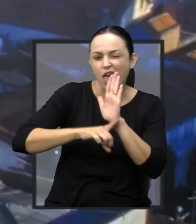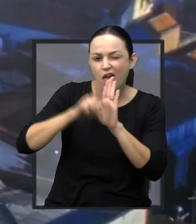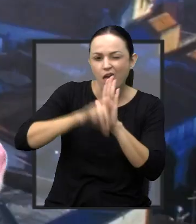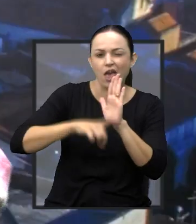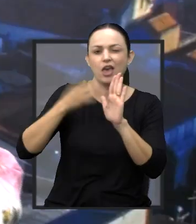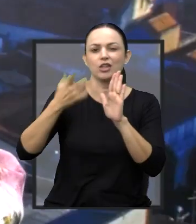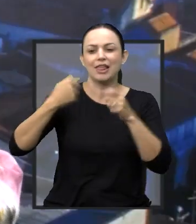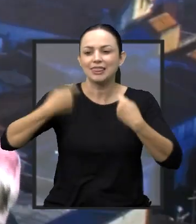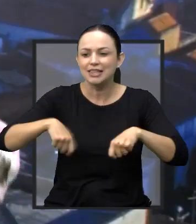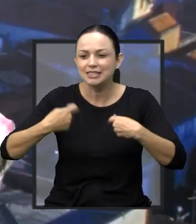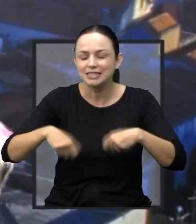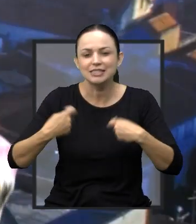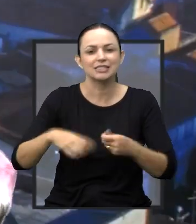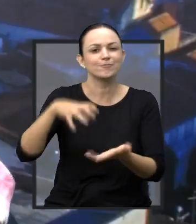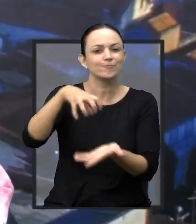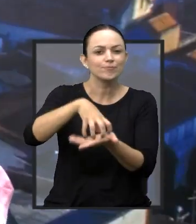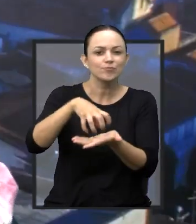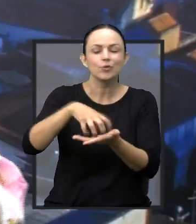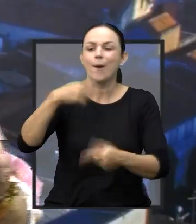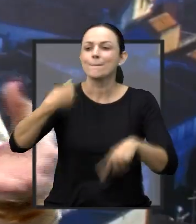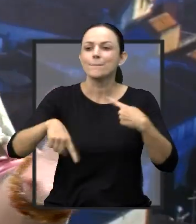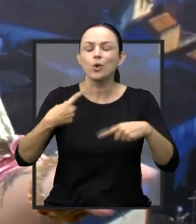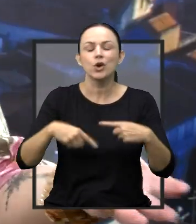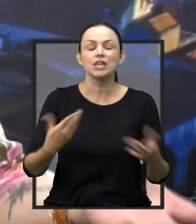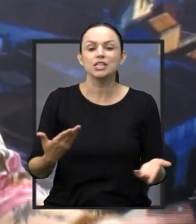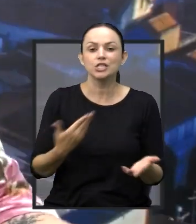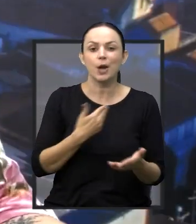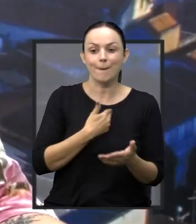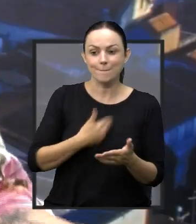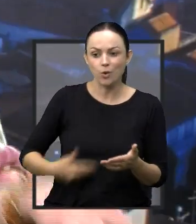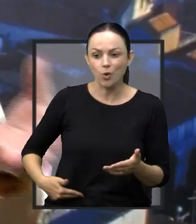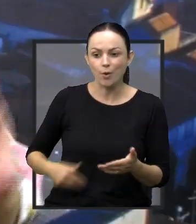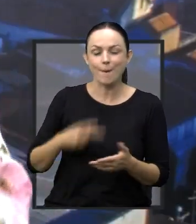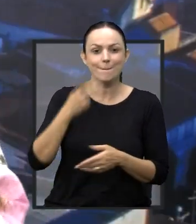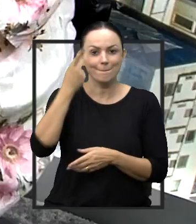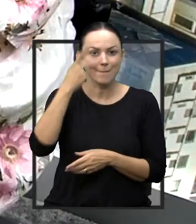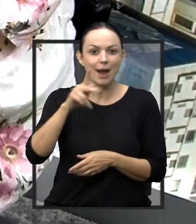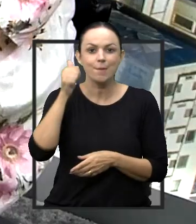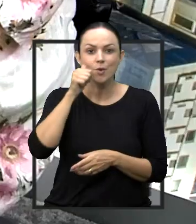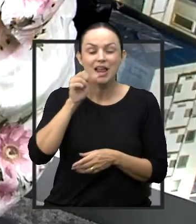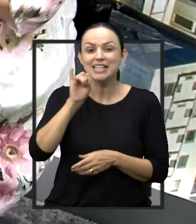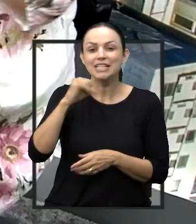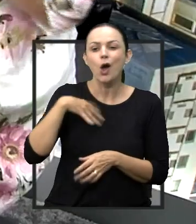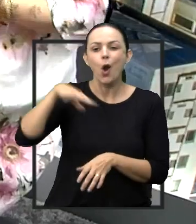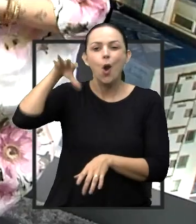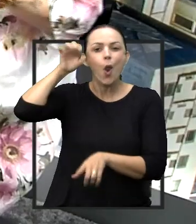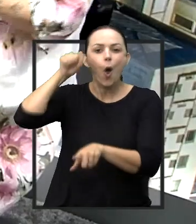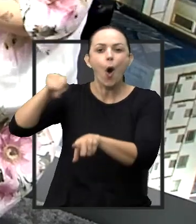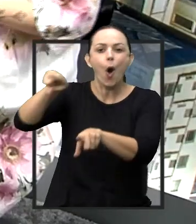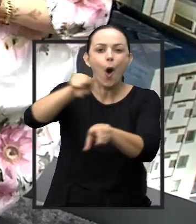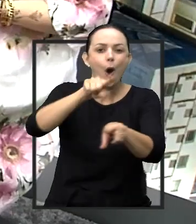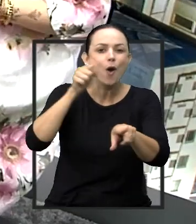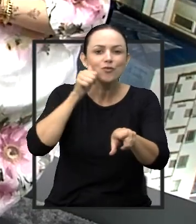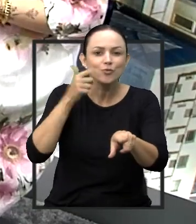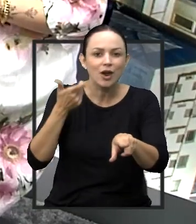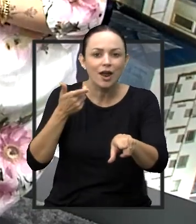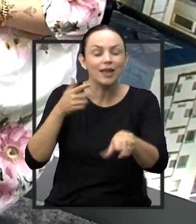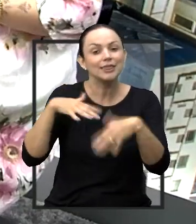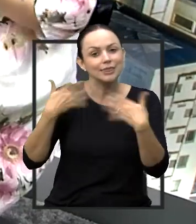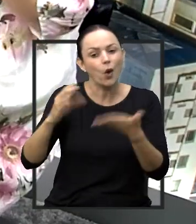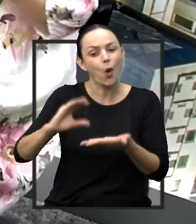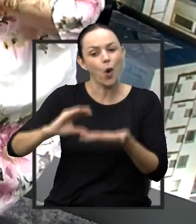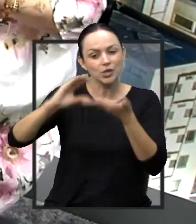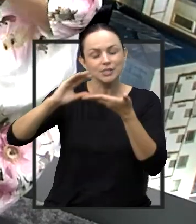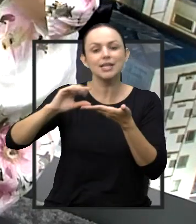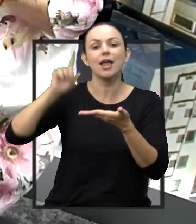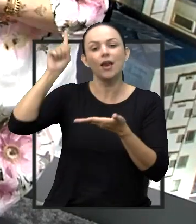de adaptações, estabelecimento de políticas públicas para mulheres se eu não ouvir as mulheres? E o Conselho Municipal faz isso.